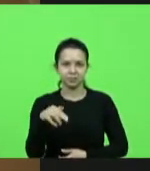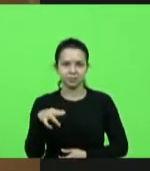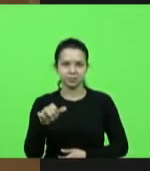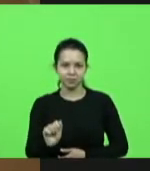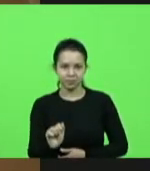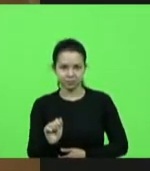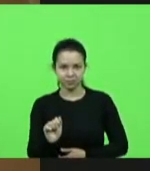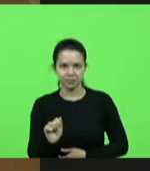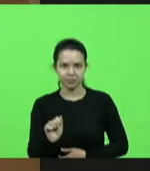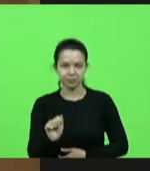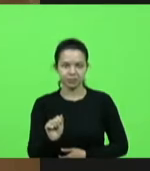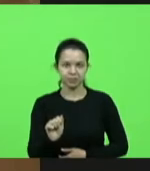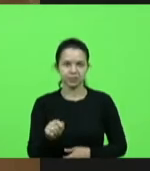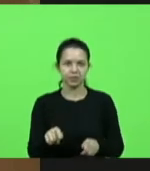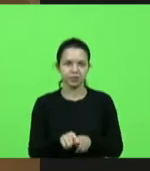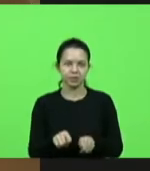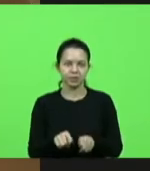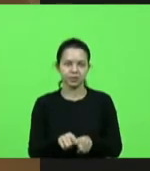e Balneário,